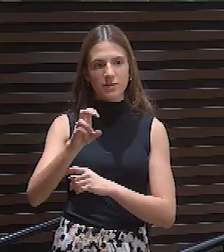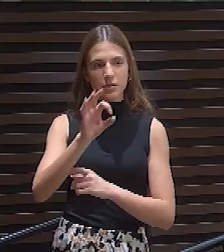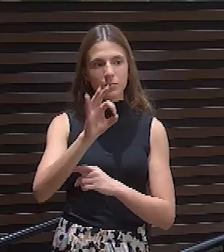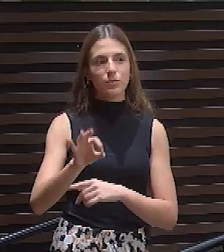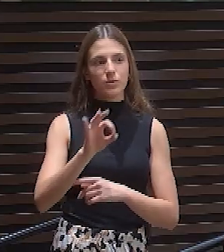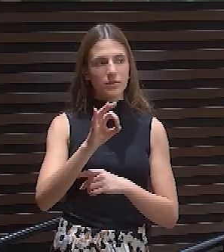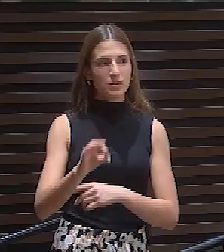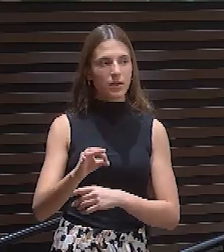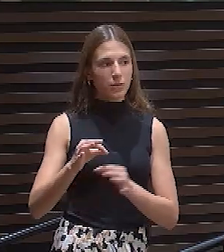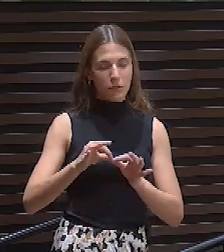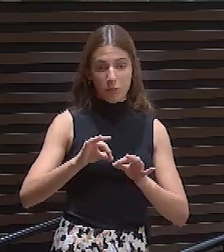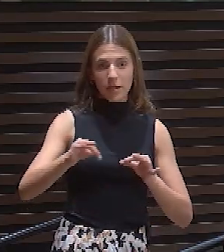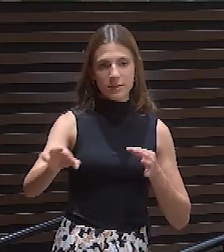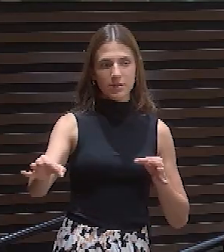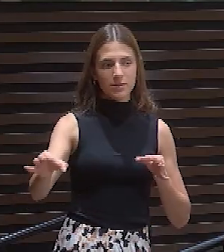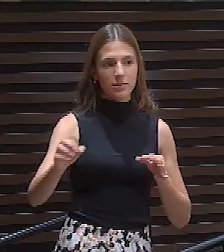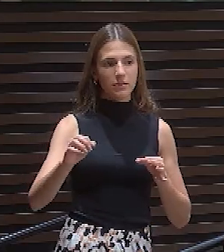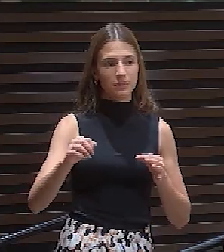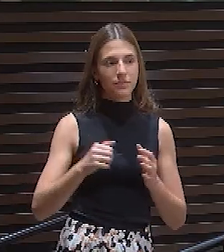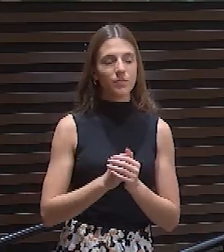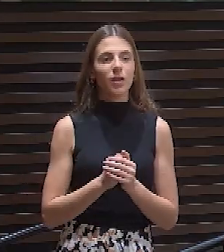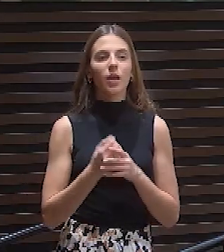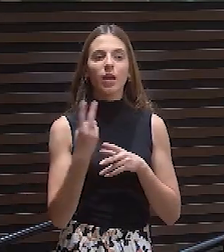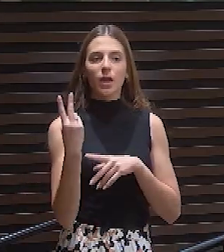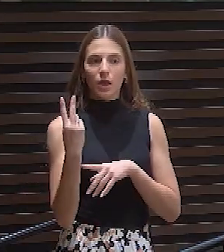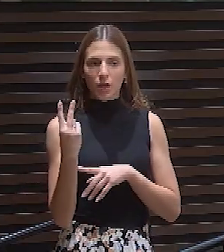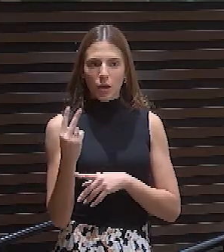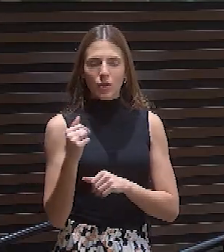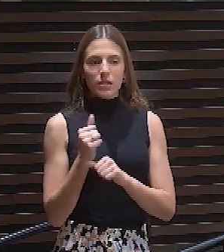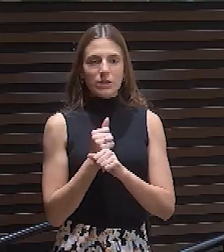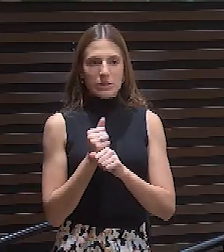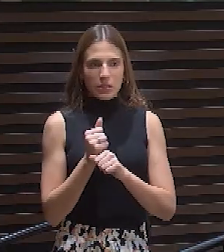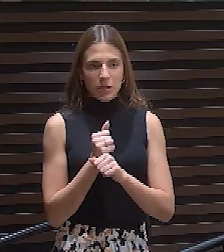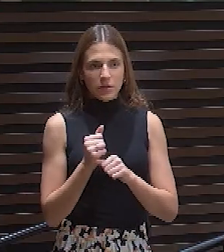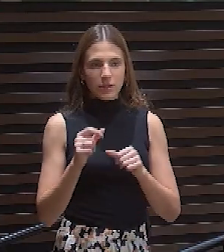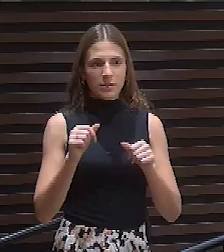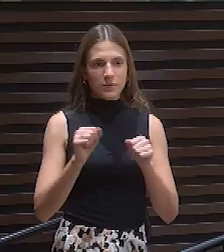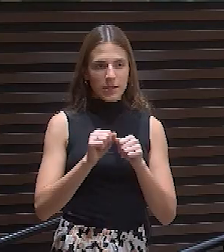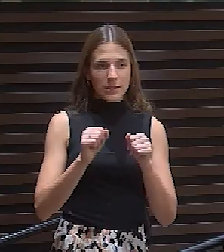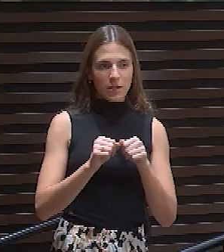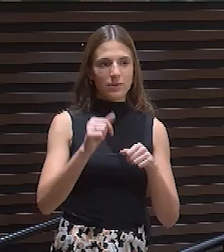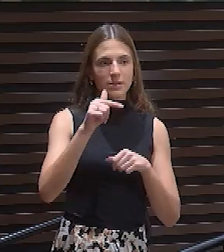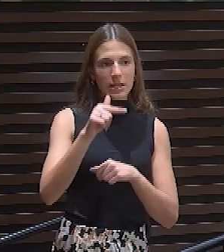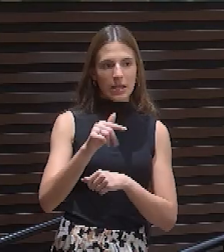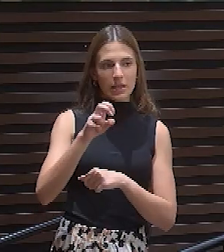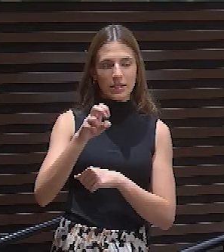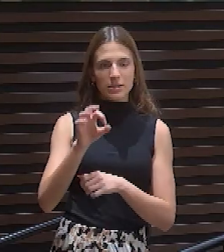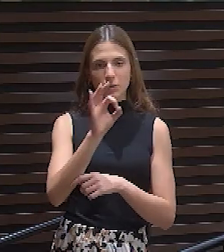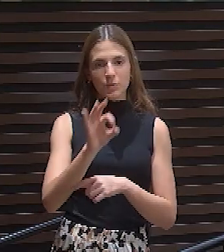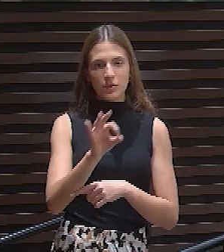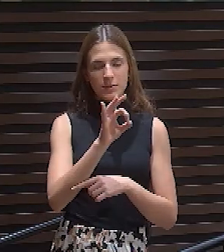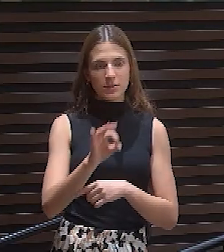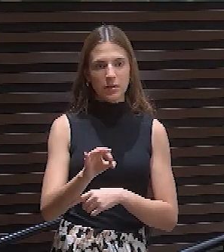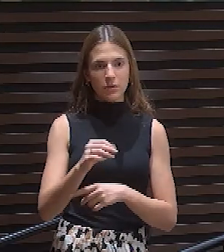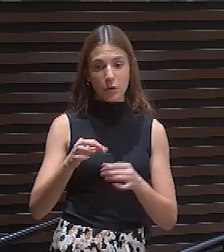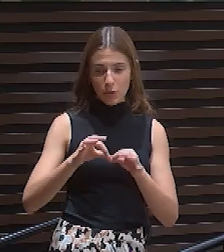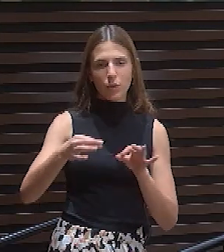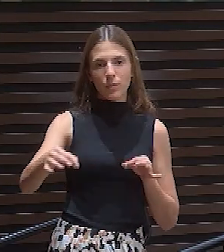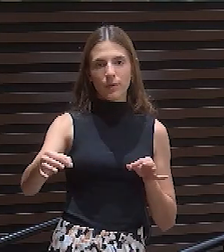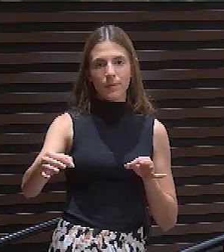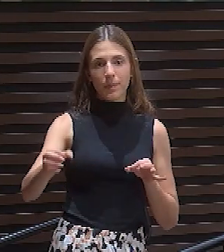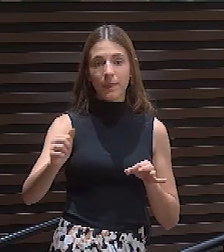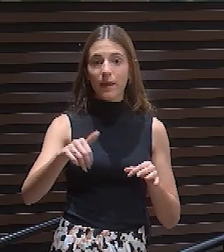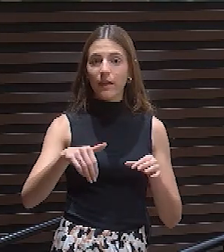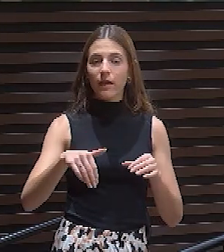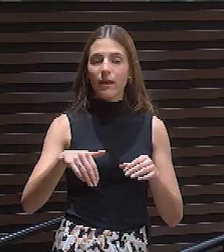Então, em 2 anos eles fizeram 75% da distância. Em 38 anos,